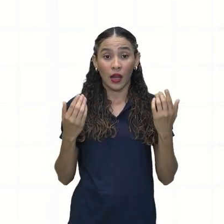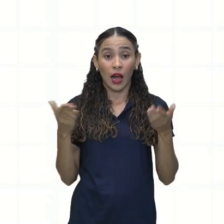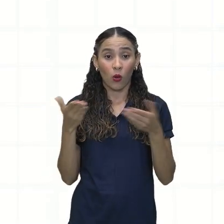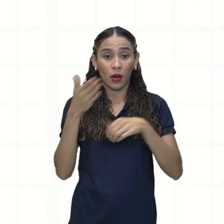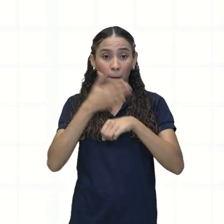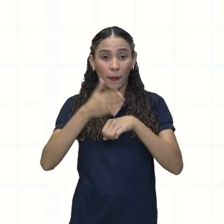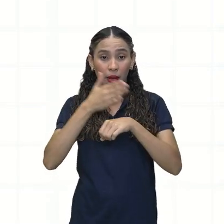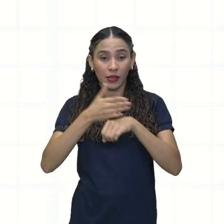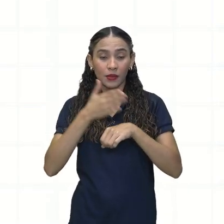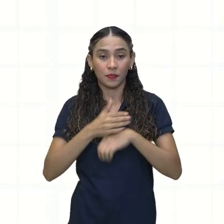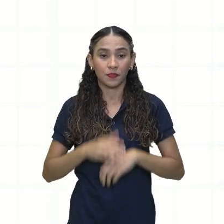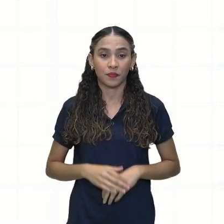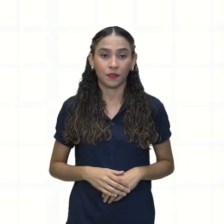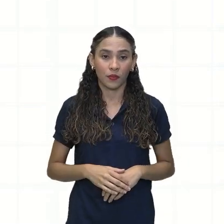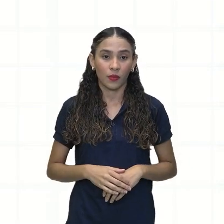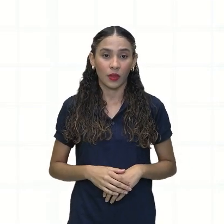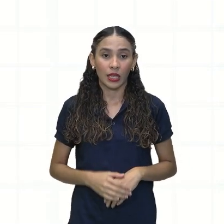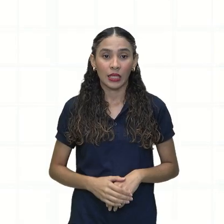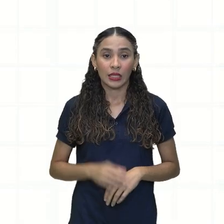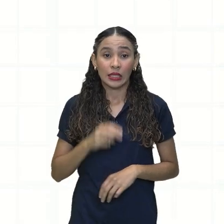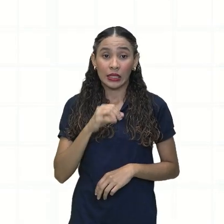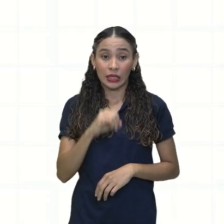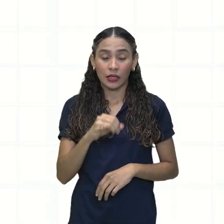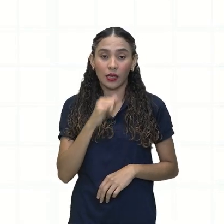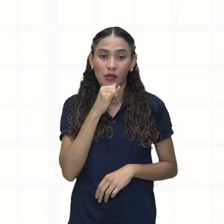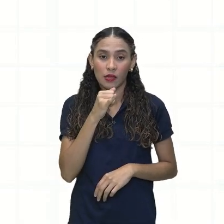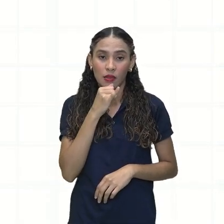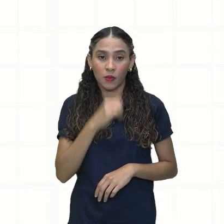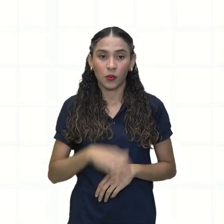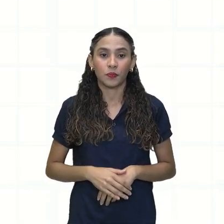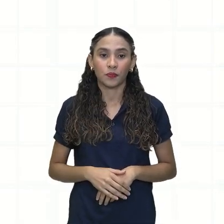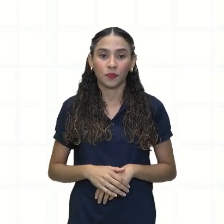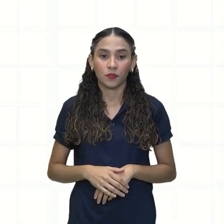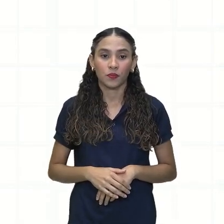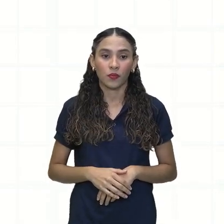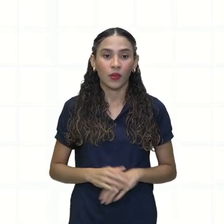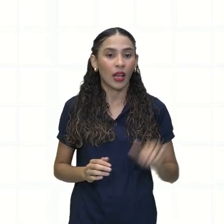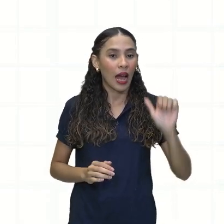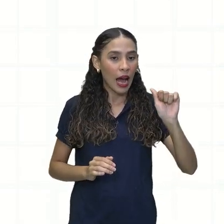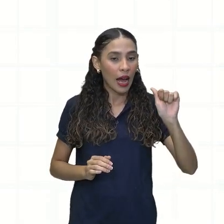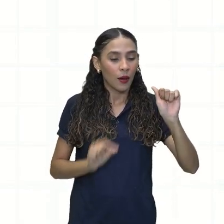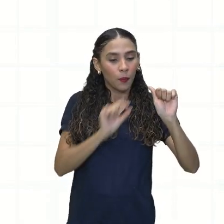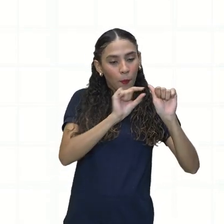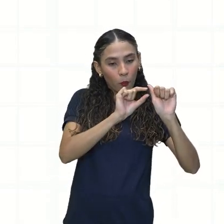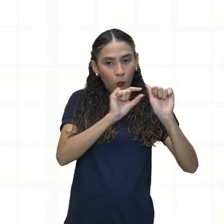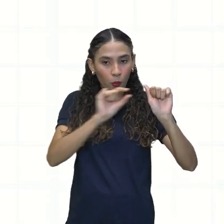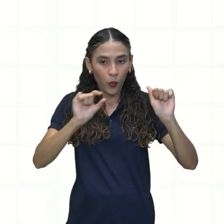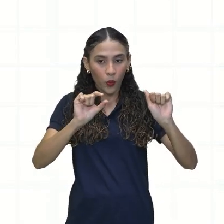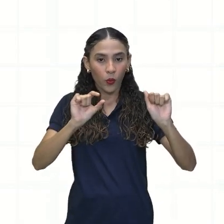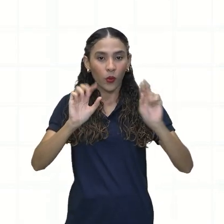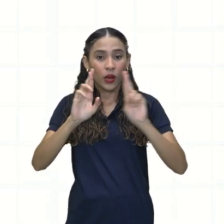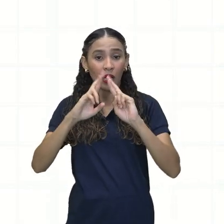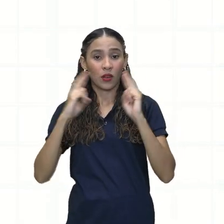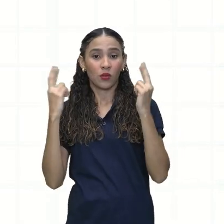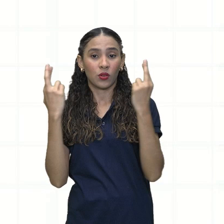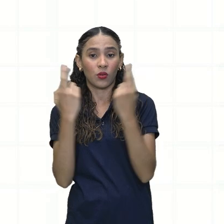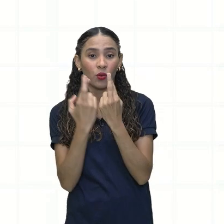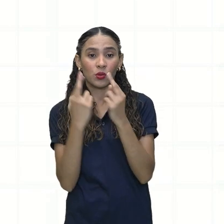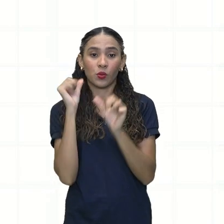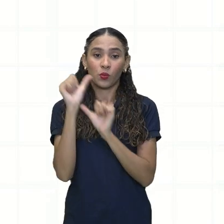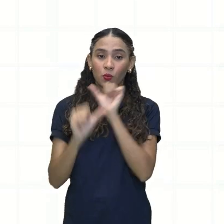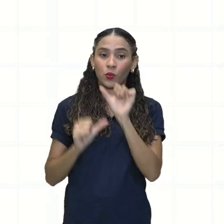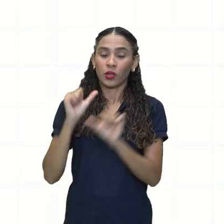vocês. Se eu dissesse a das Nações Unidas sobre